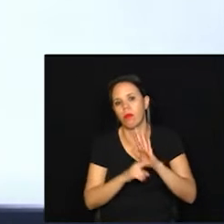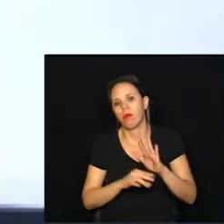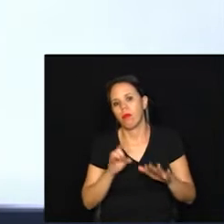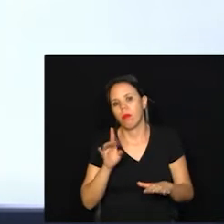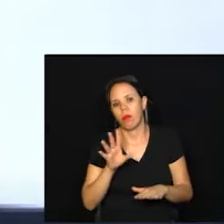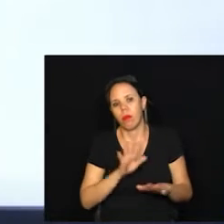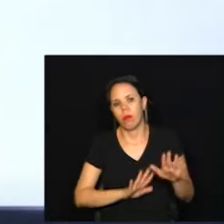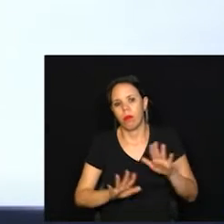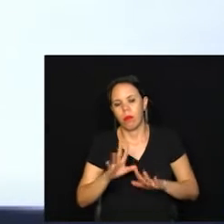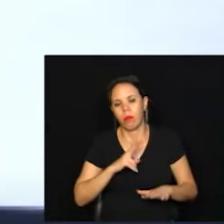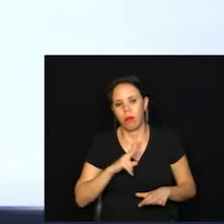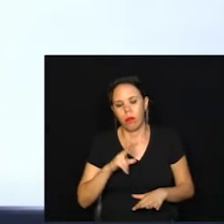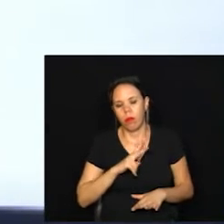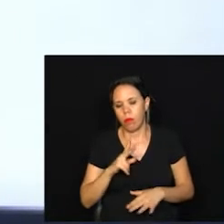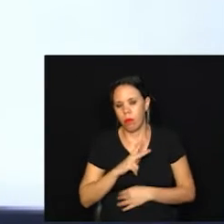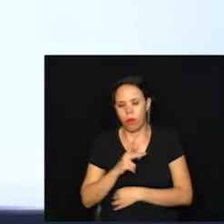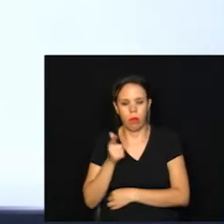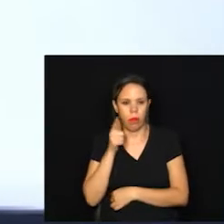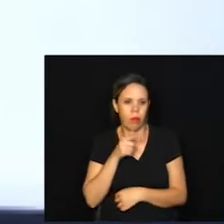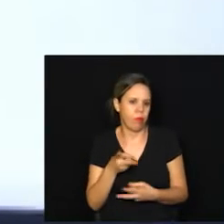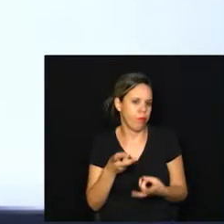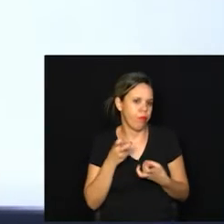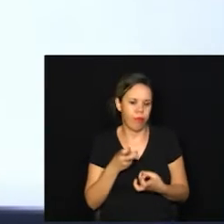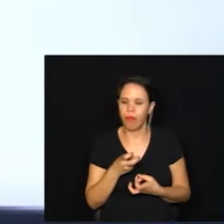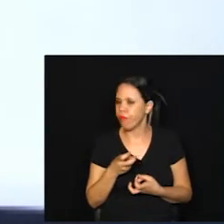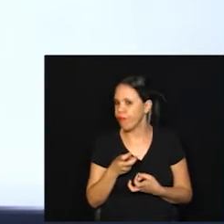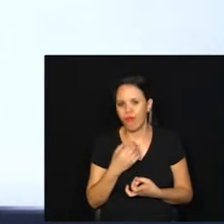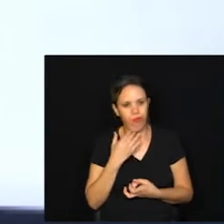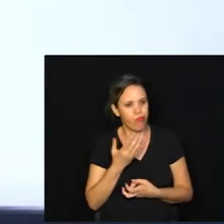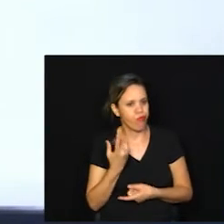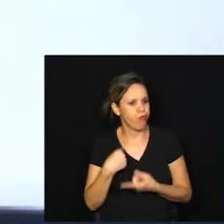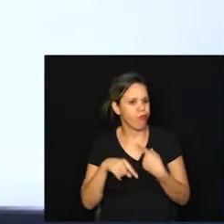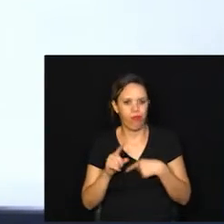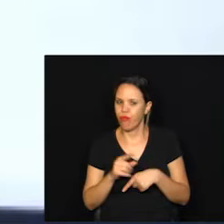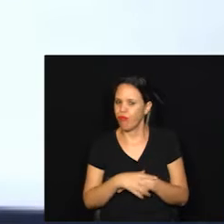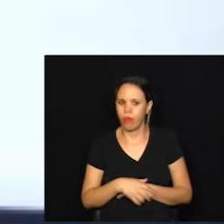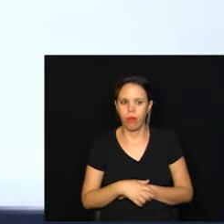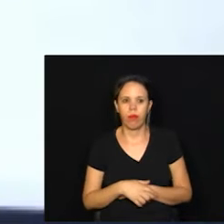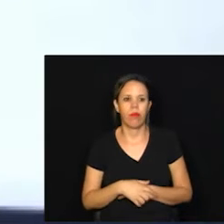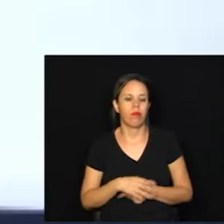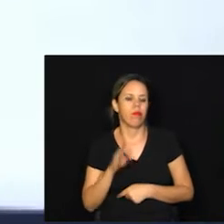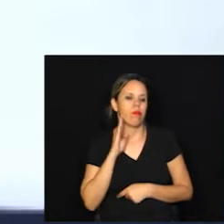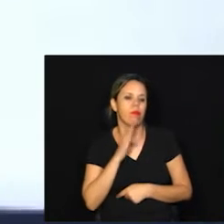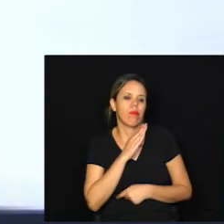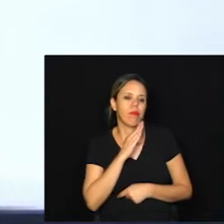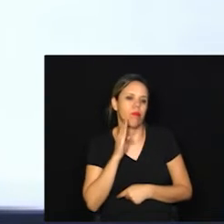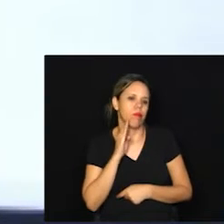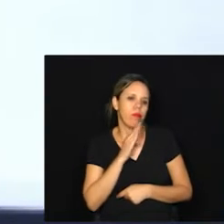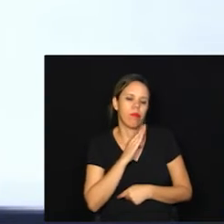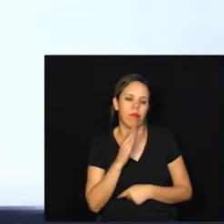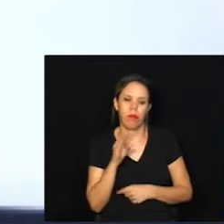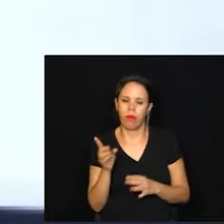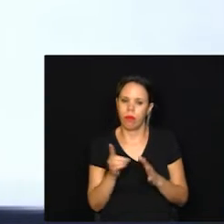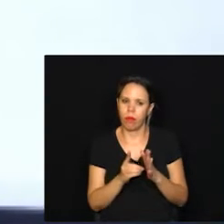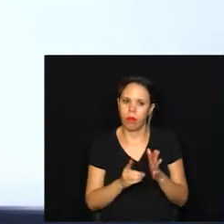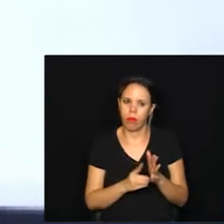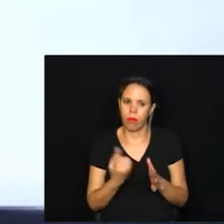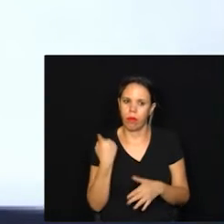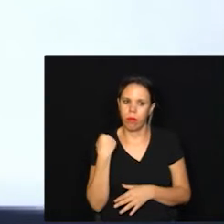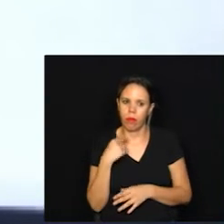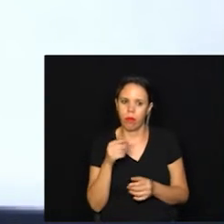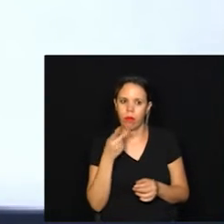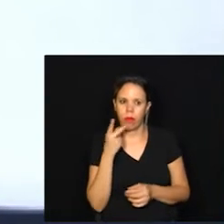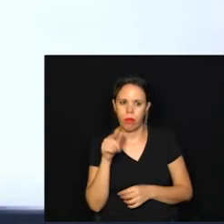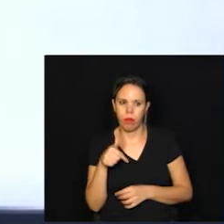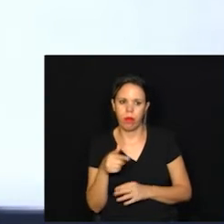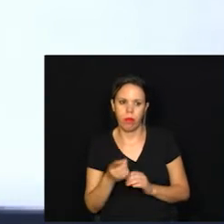de cuidados pessoais a gente está vendo que não está tendo sucesso. Os bares, já no decreto, o último decreto,